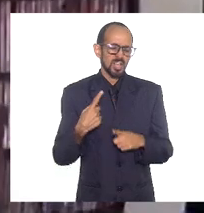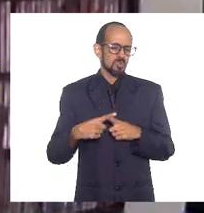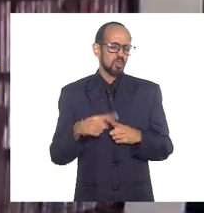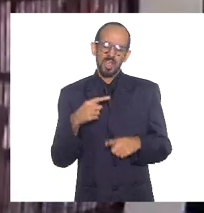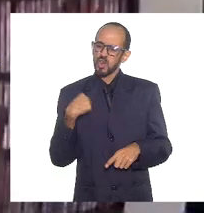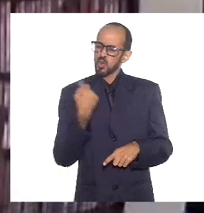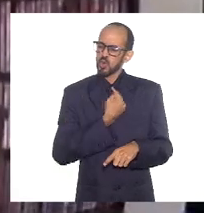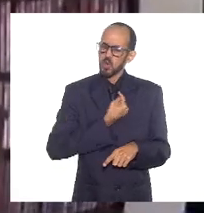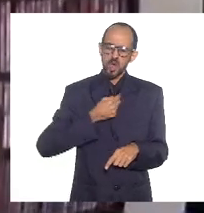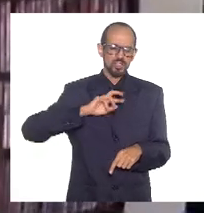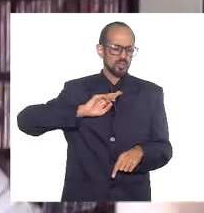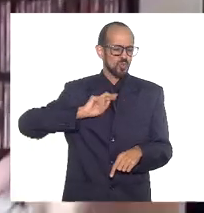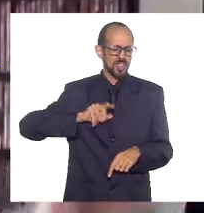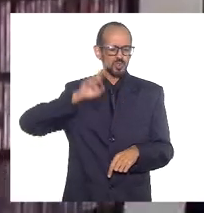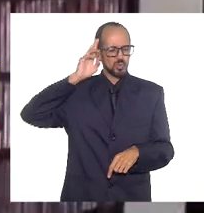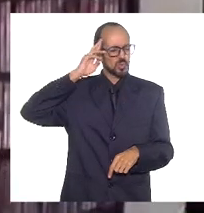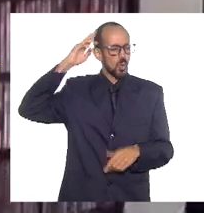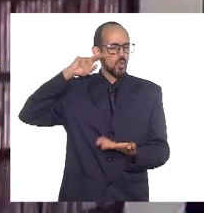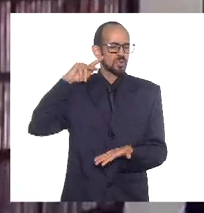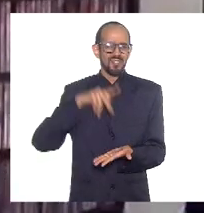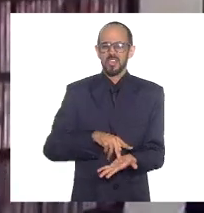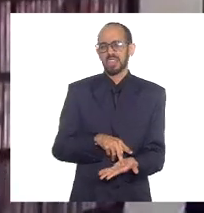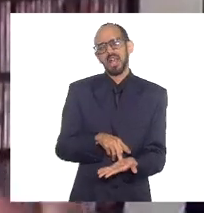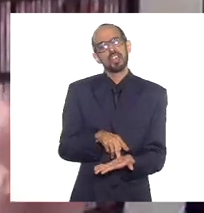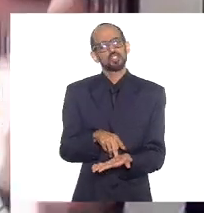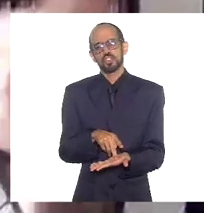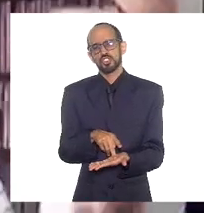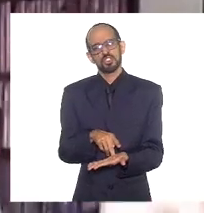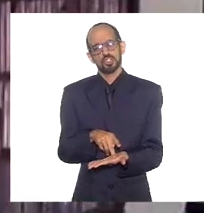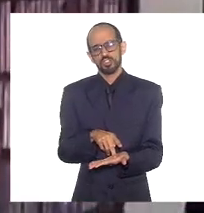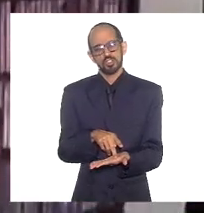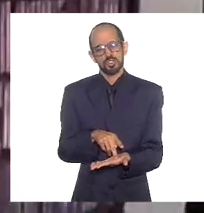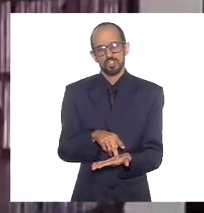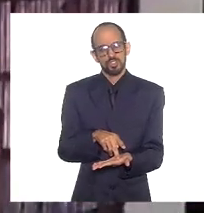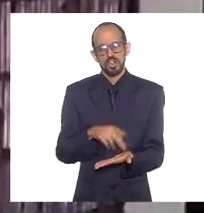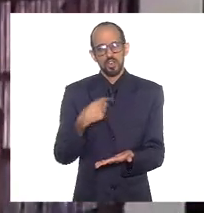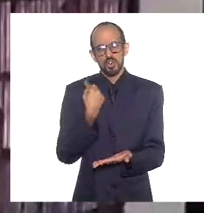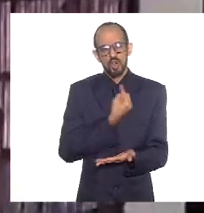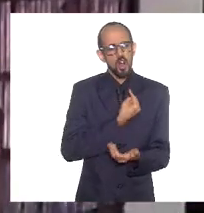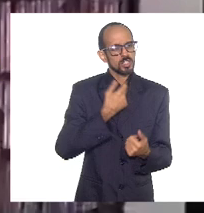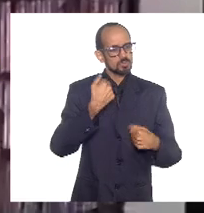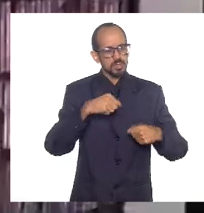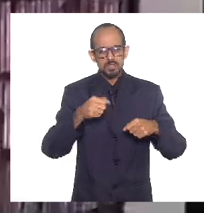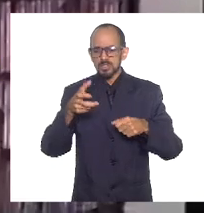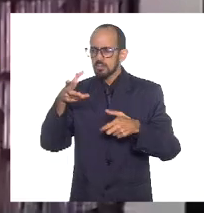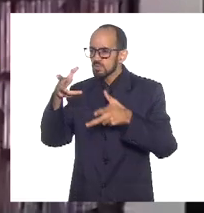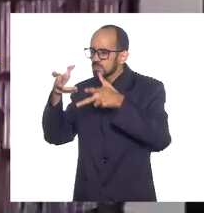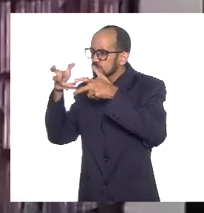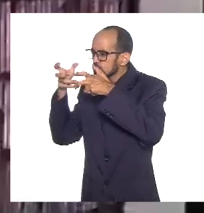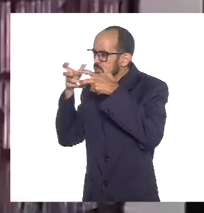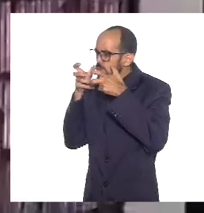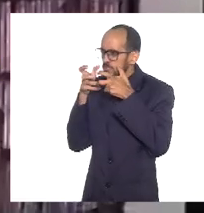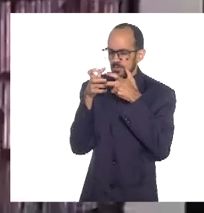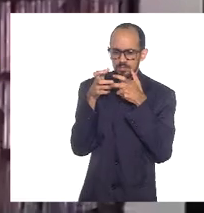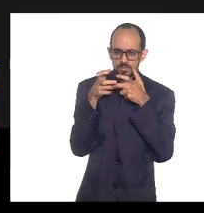verdade. Isso aí tem que ficar também muito claro. A gente tem que ouvir até